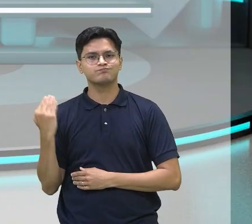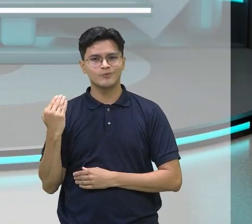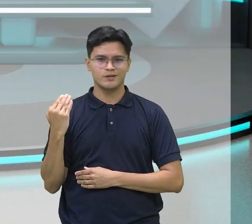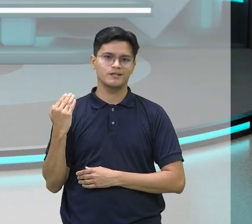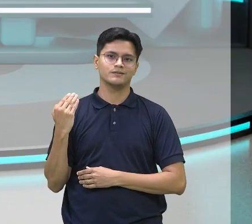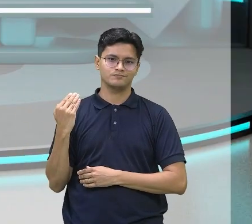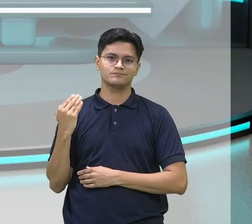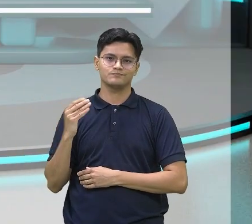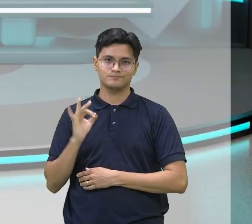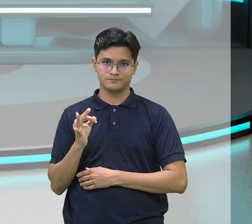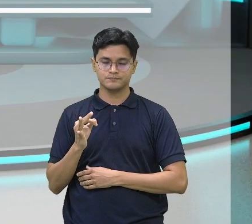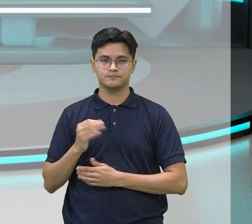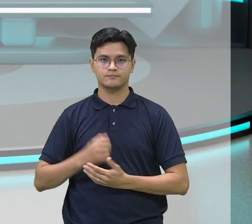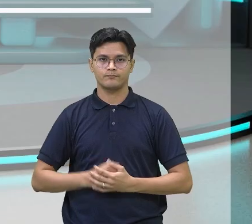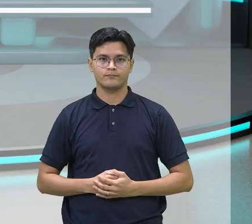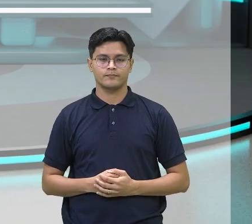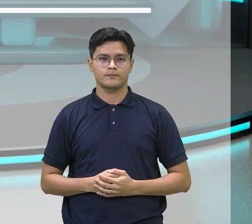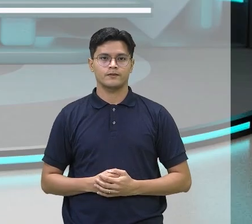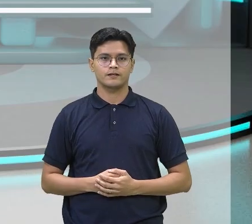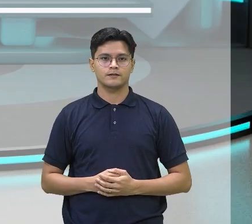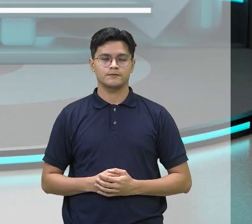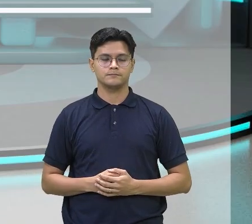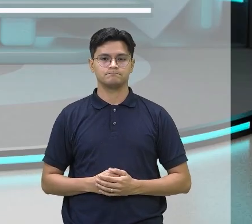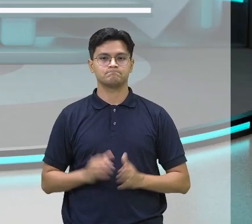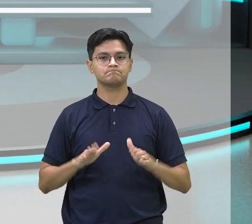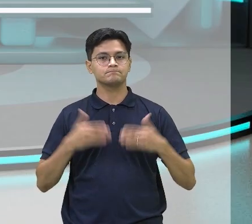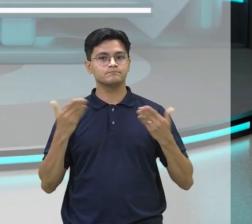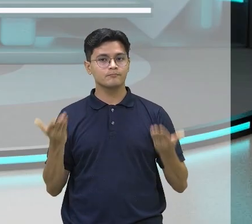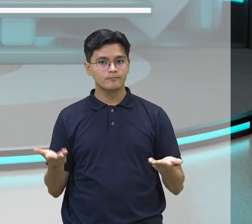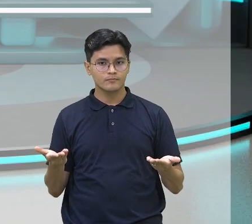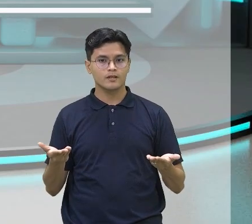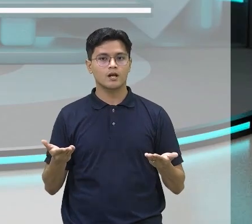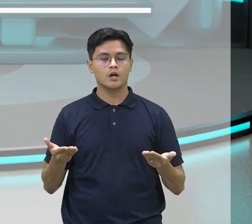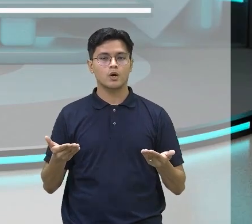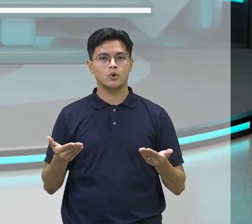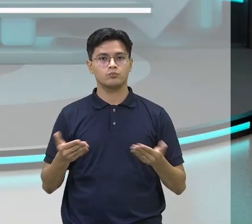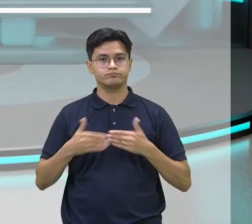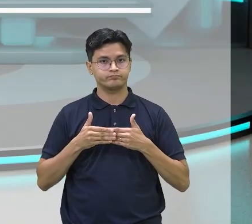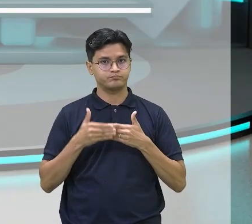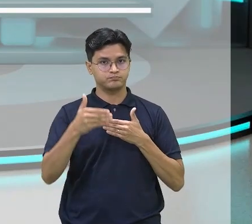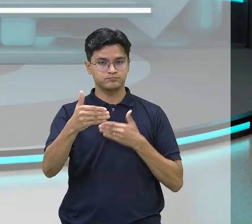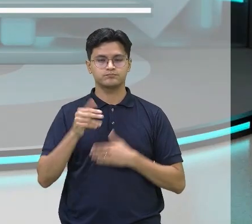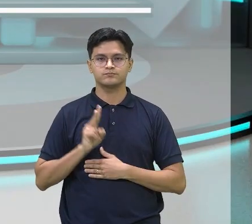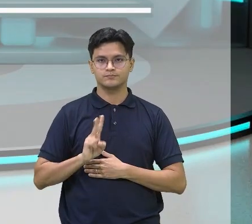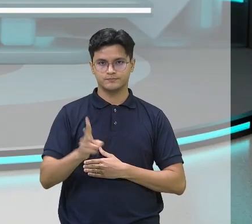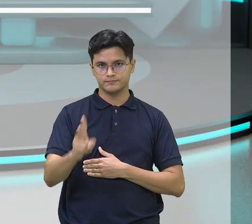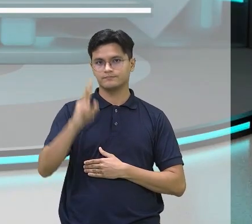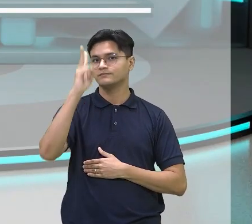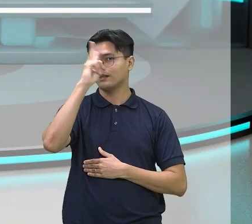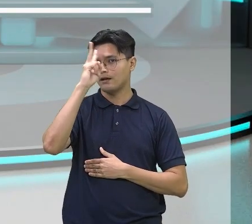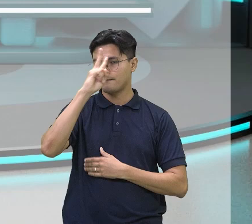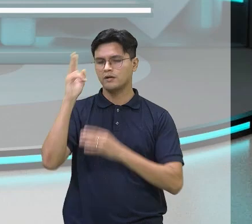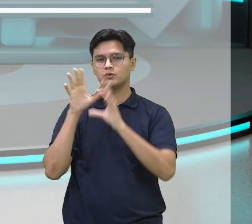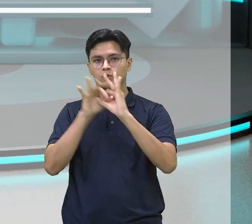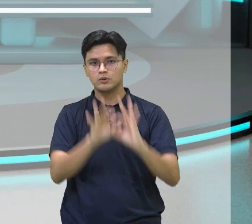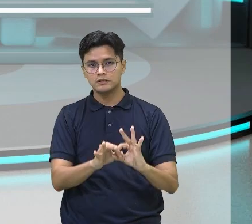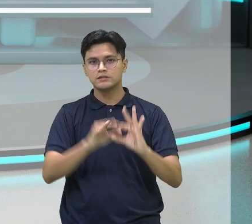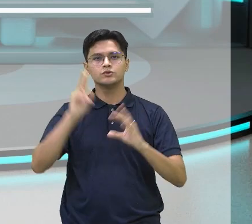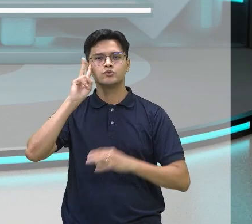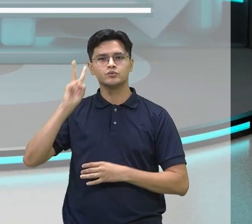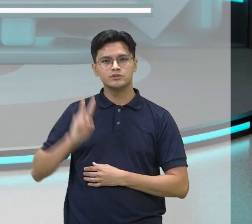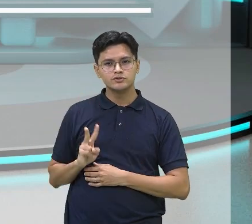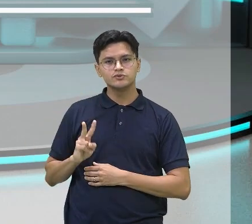amor, certo? Muito bem. Então vamos lá continuar lembrando aqui, né, o contexto histórico, lembrando,